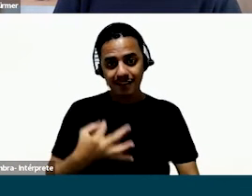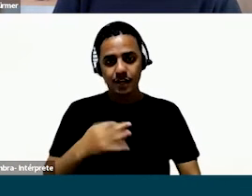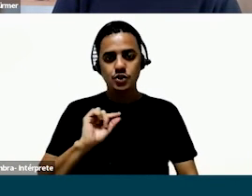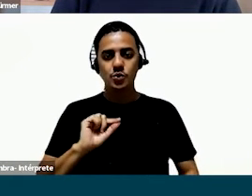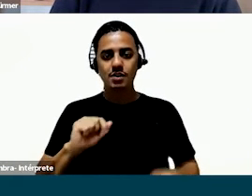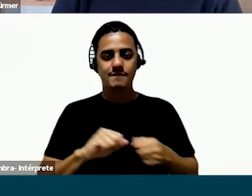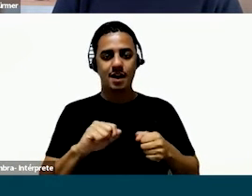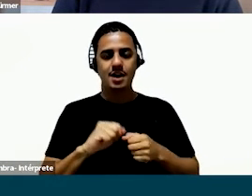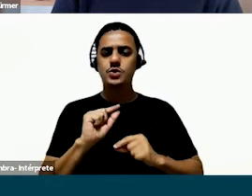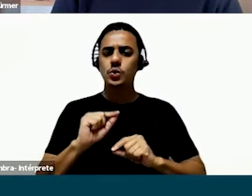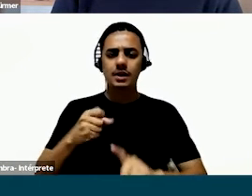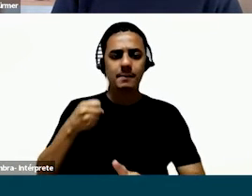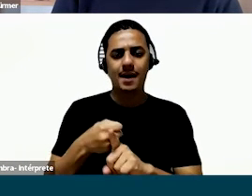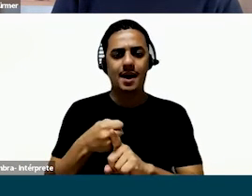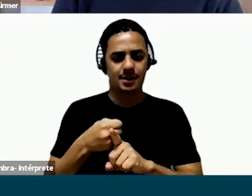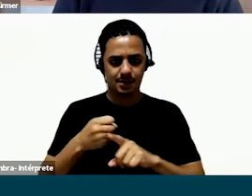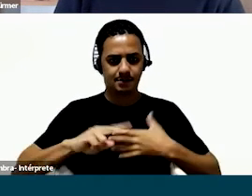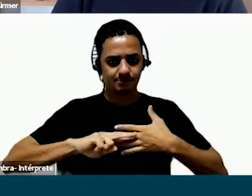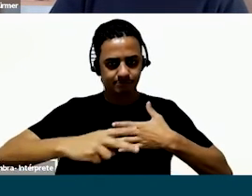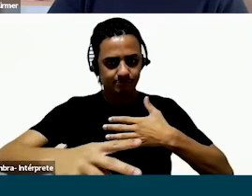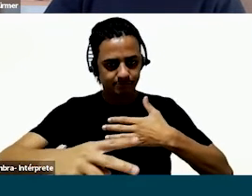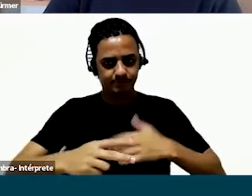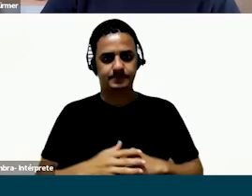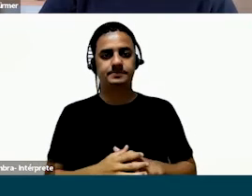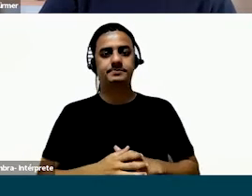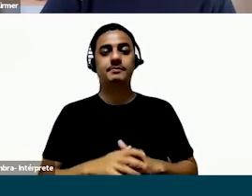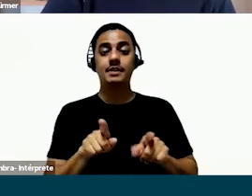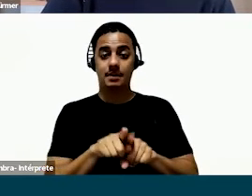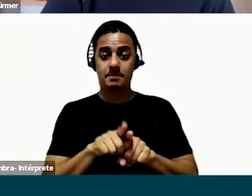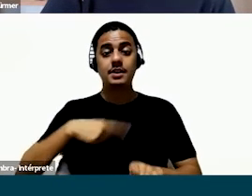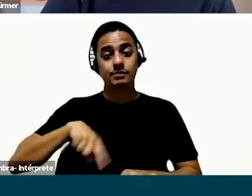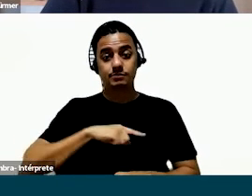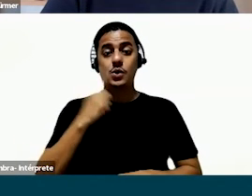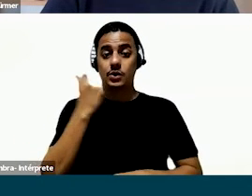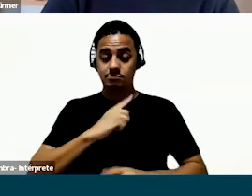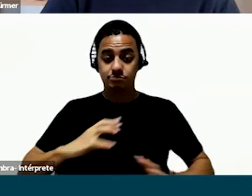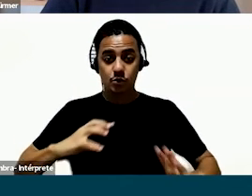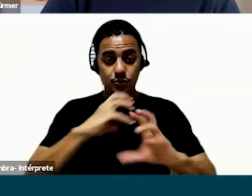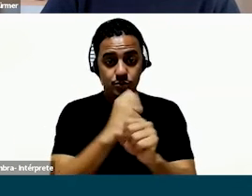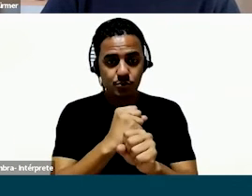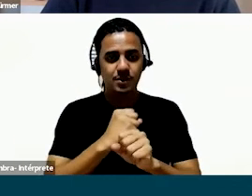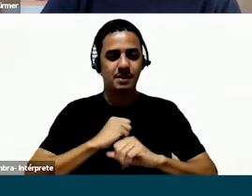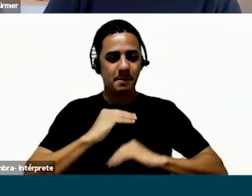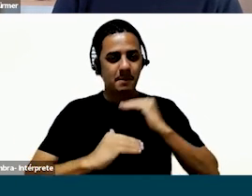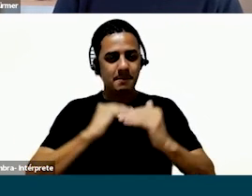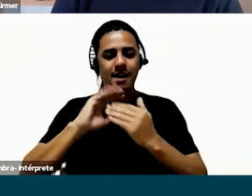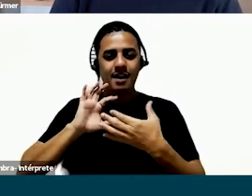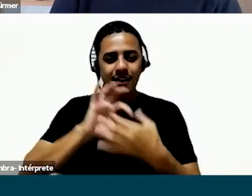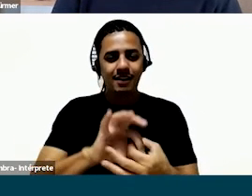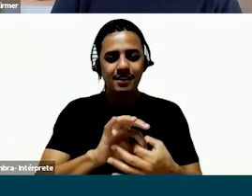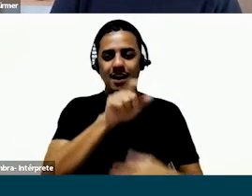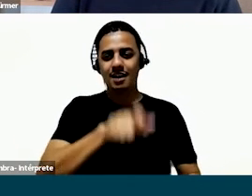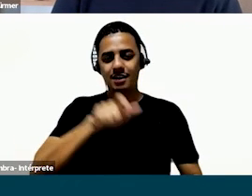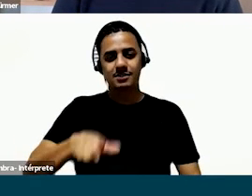está fazendo no indicador. O que faz toda a diferença também é que a gente consegue construir esse tipo de indicador em cima das